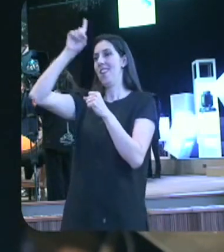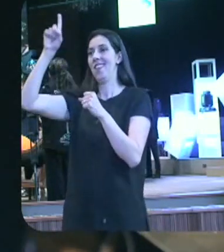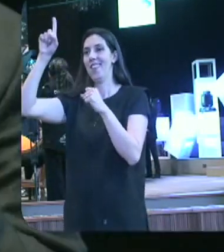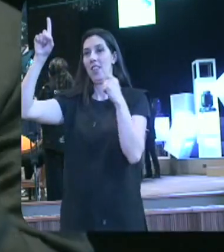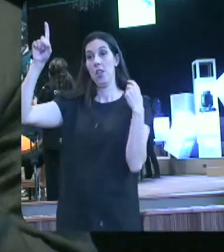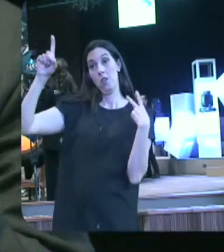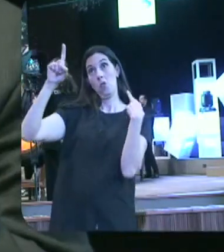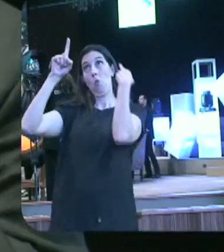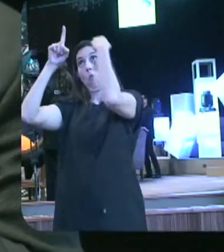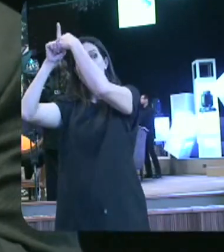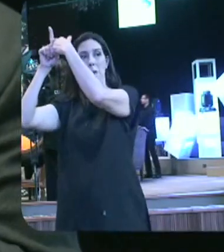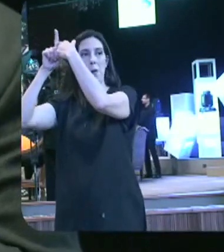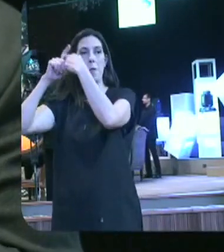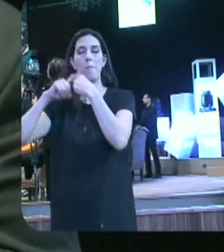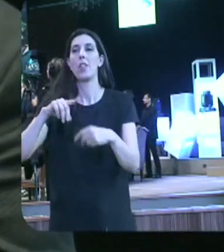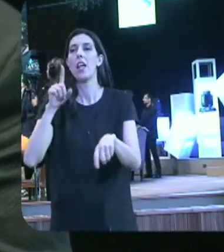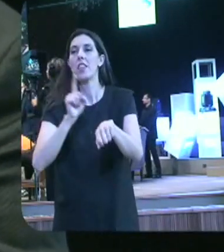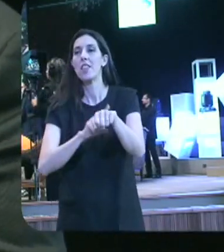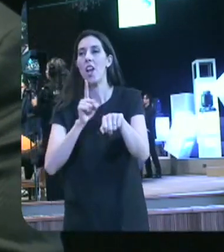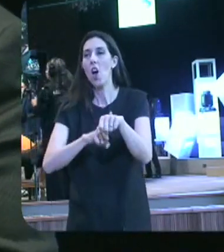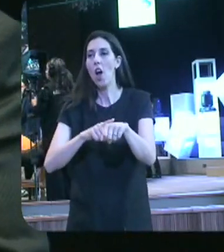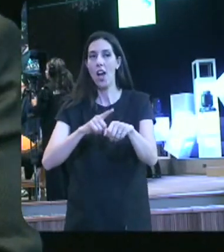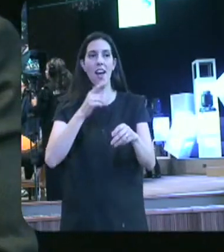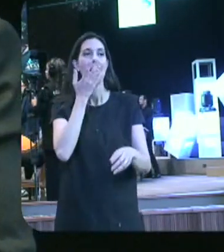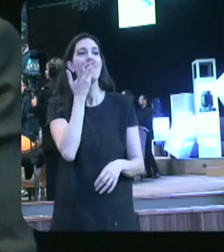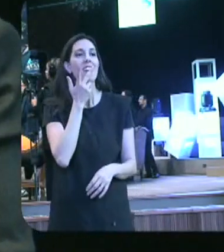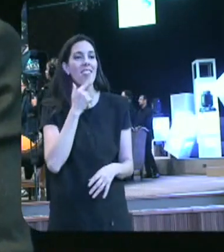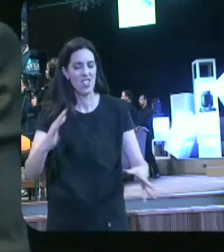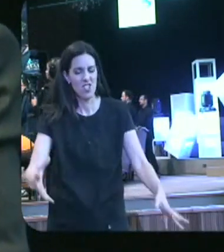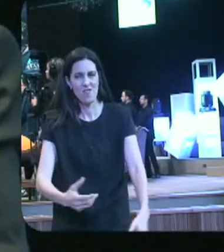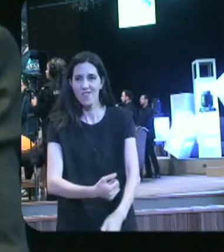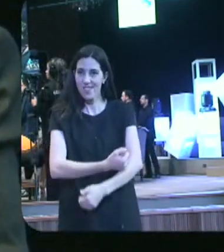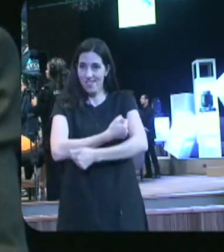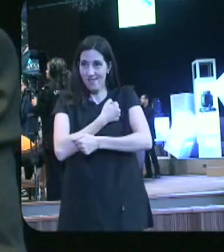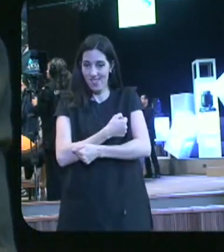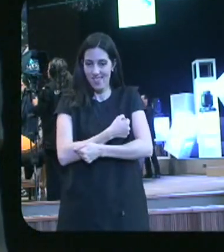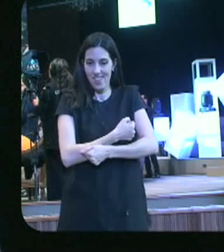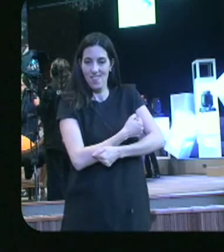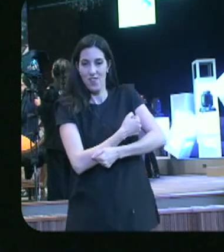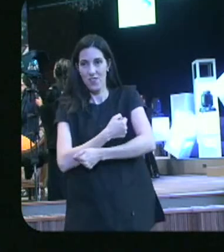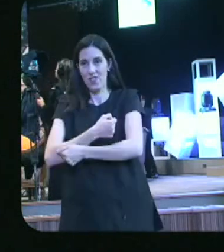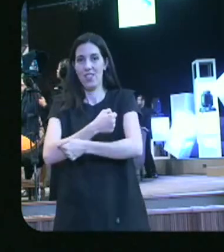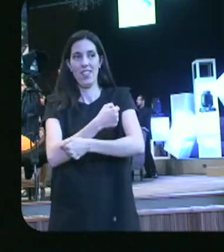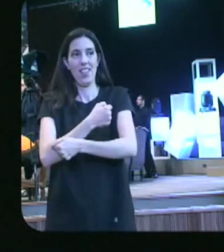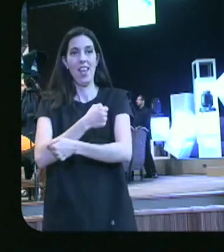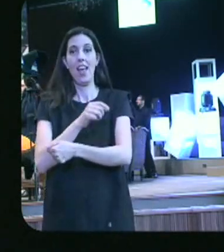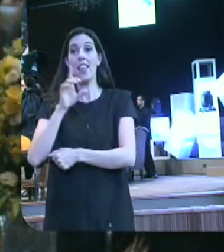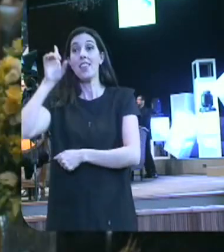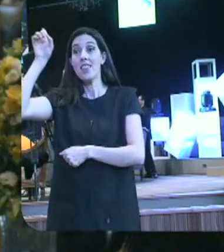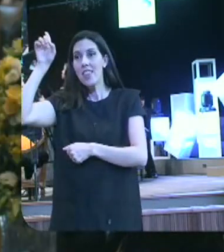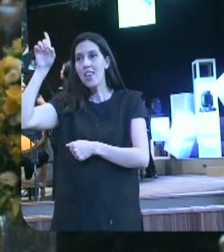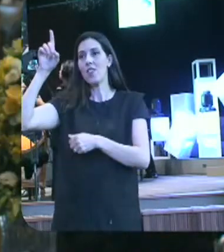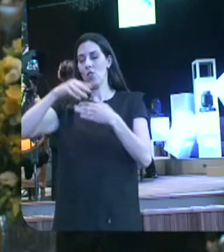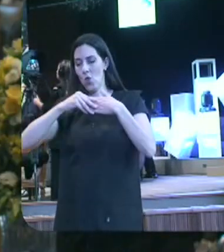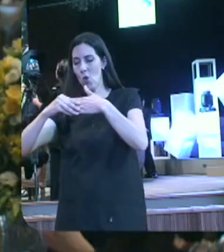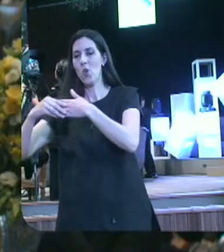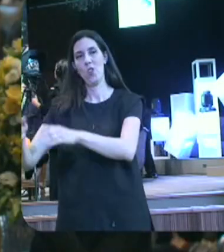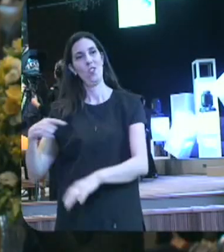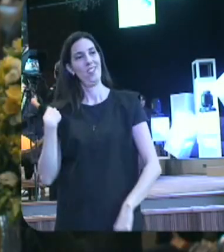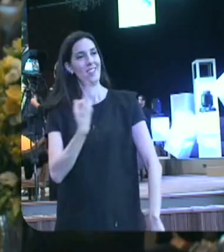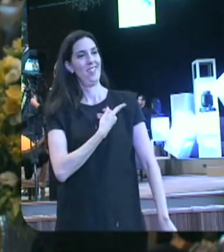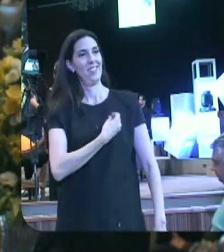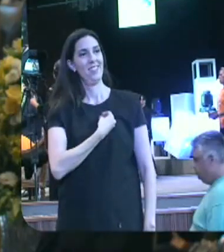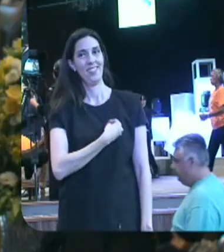Ele vai nos conduzir segundo a sua vontade. E é essa condução do Senhor que faz diferença na nossa